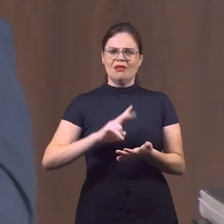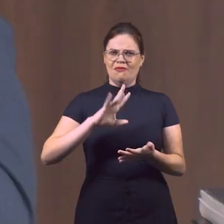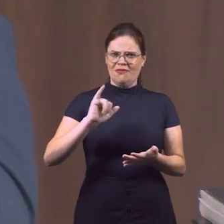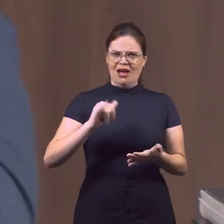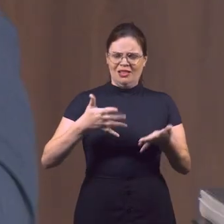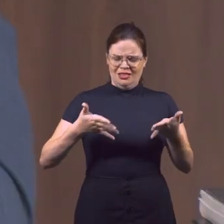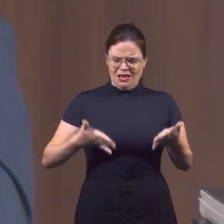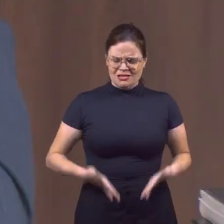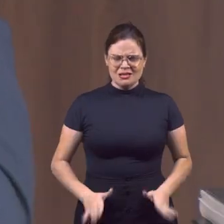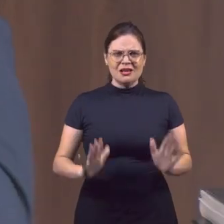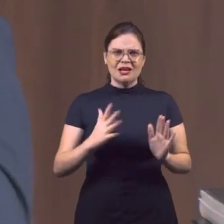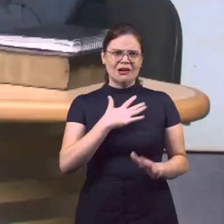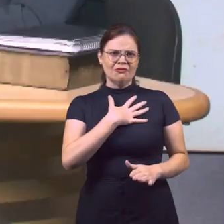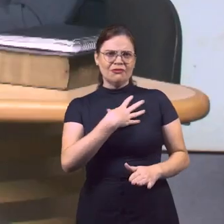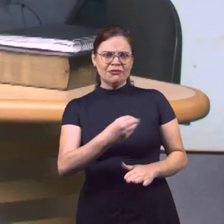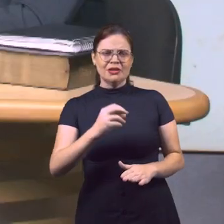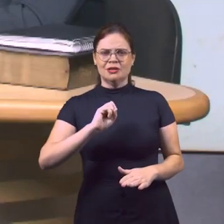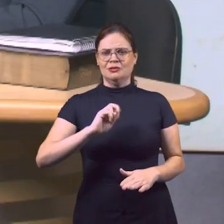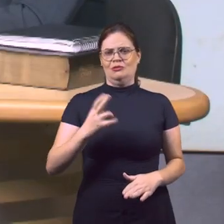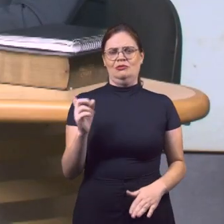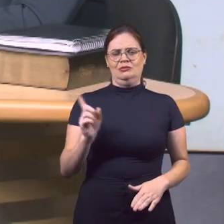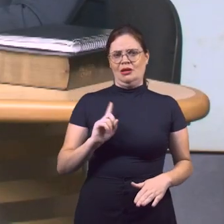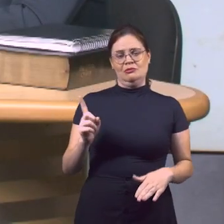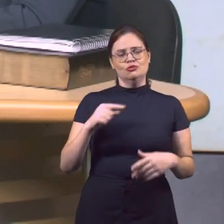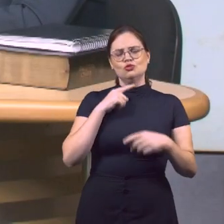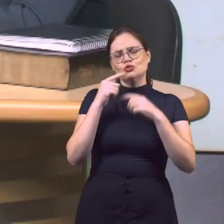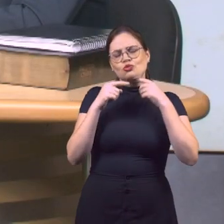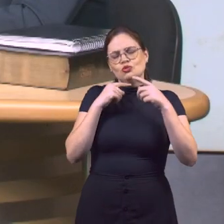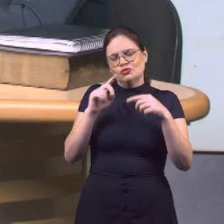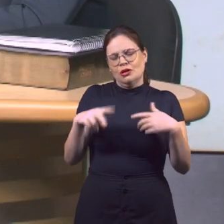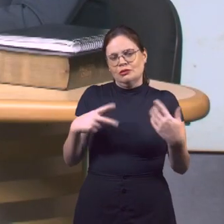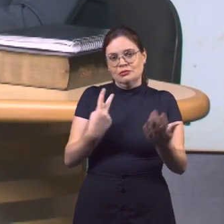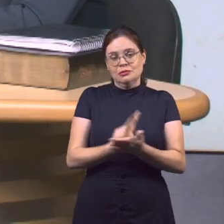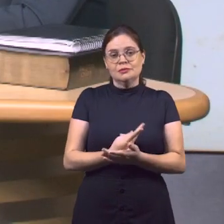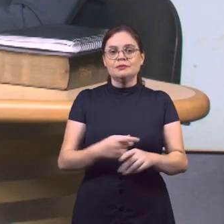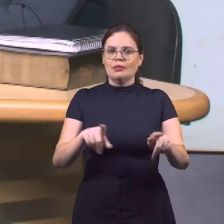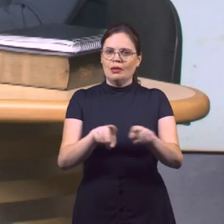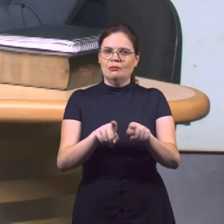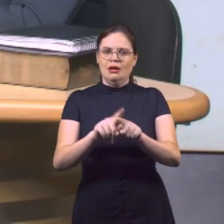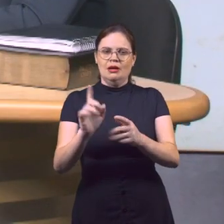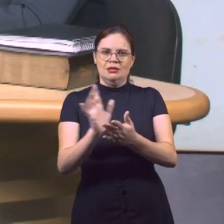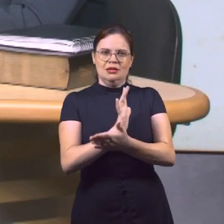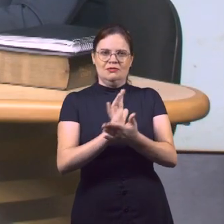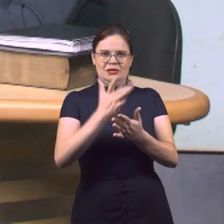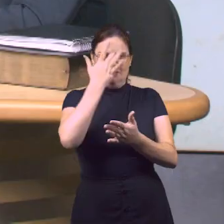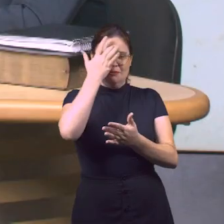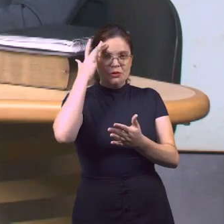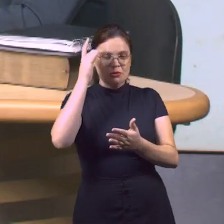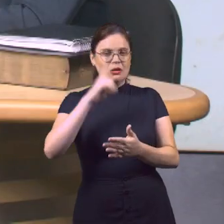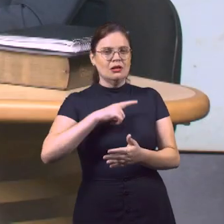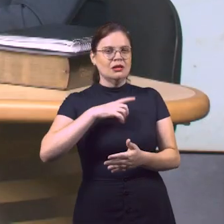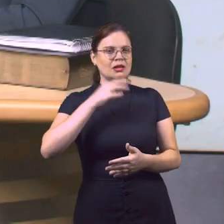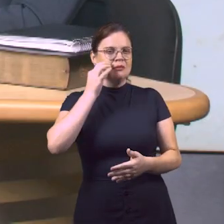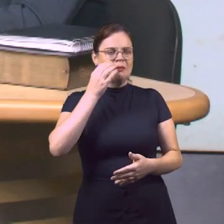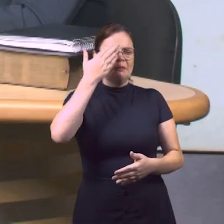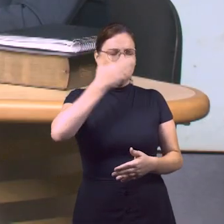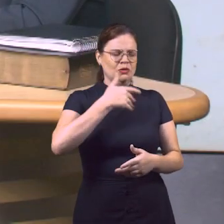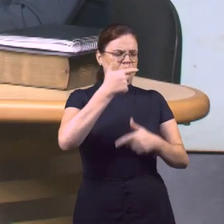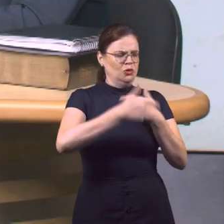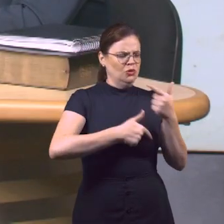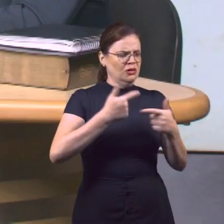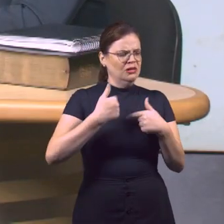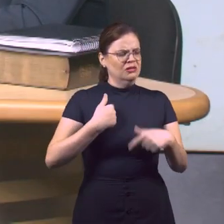não, né? Então, Muitas pessoas passam por provas tão grandes e muitas vezes questionam: será que Deus vai me